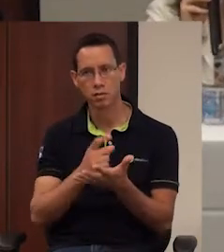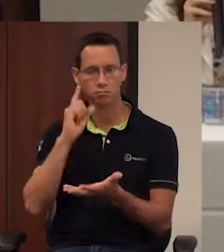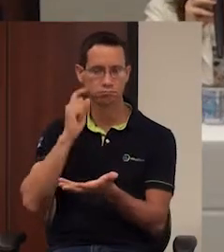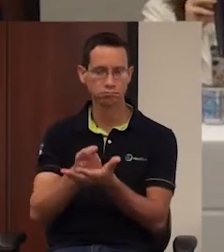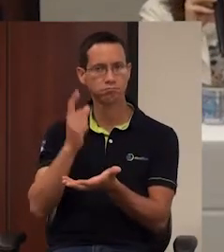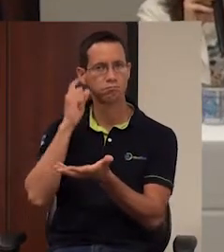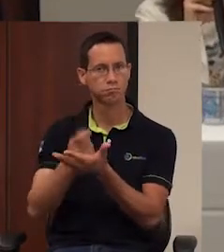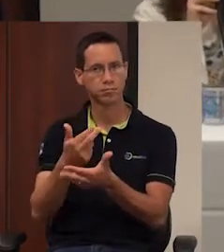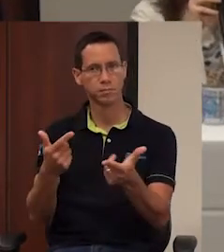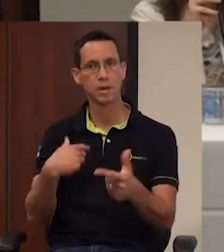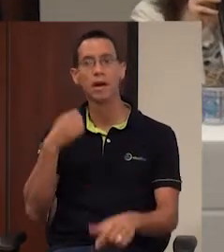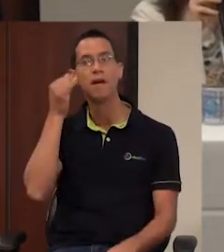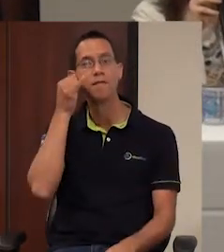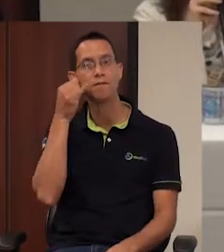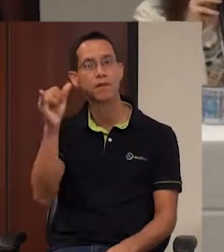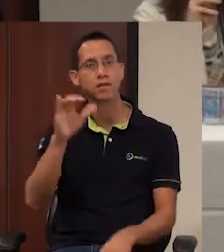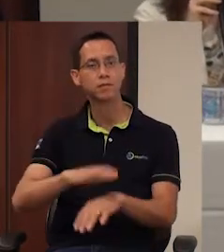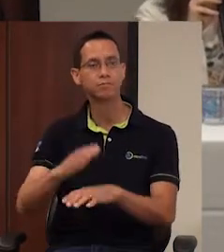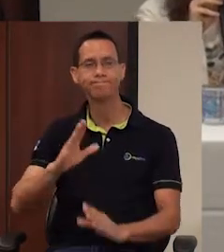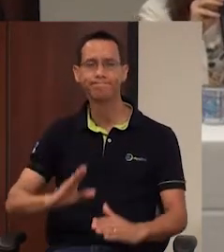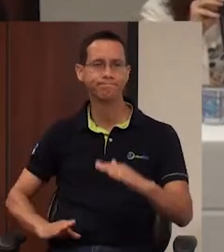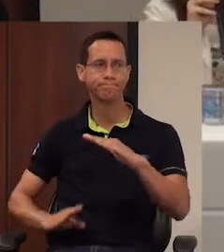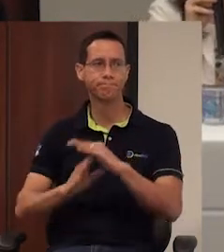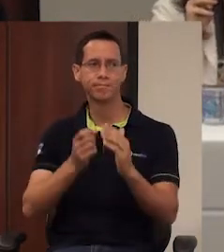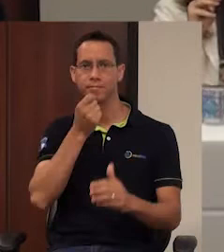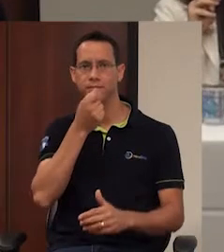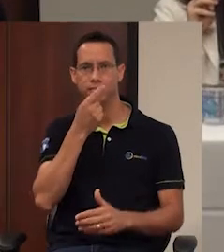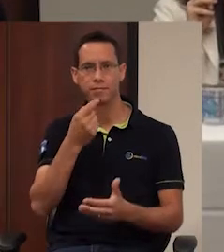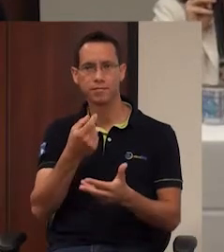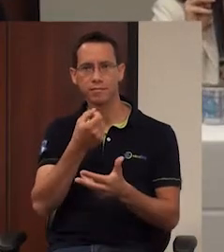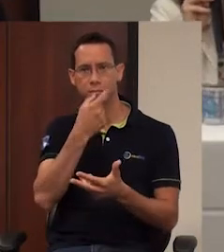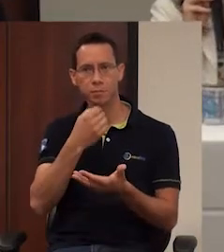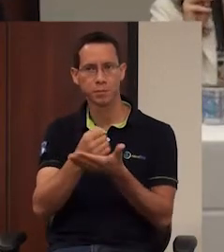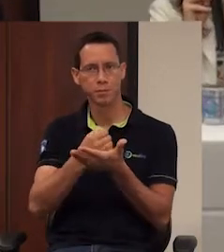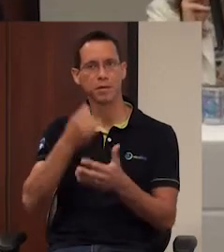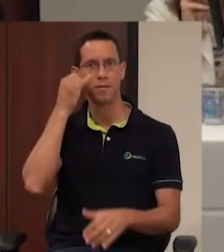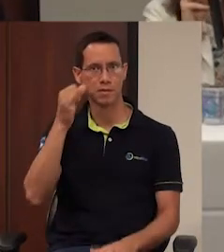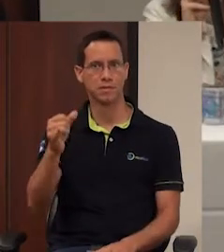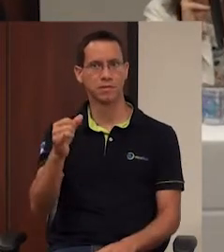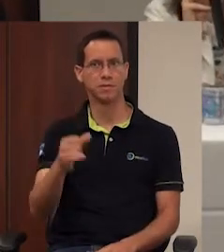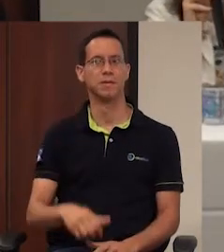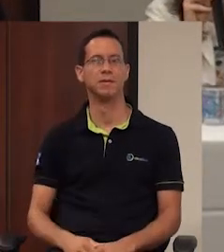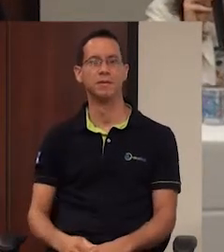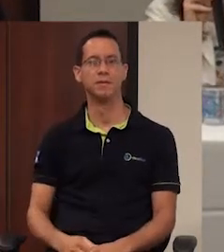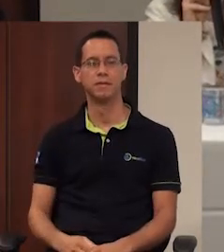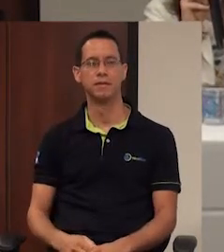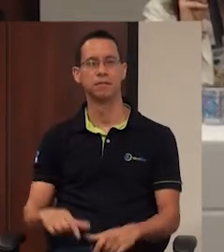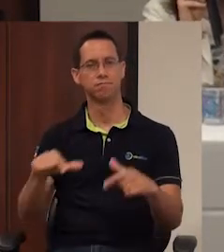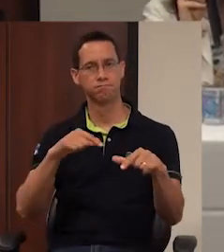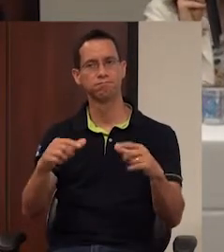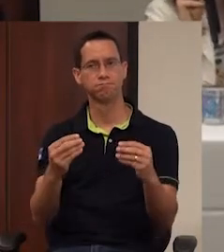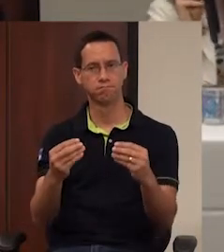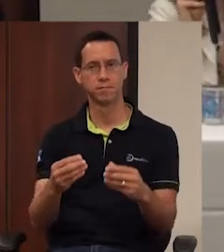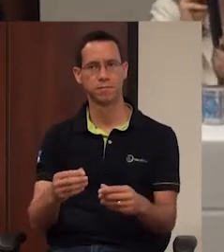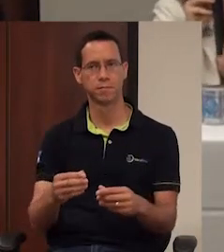ao máximo o uso da medicação, né? Então eles trabalham muito na perspectiva de não medicar. As demandas